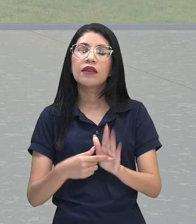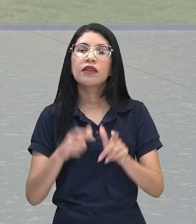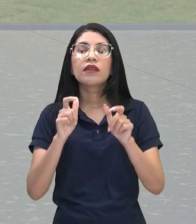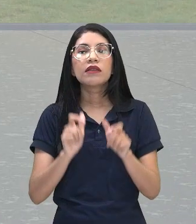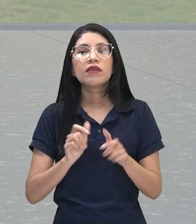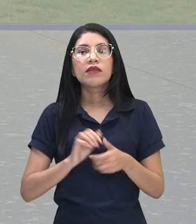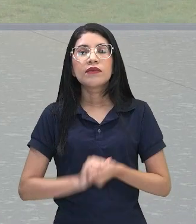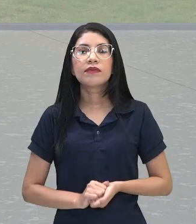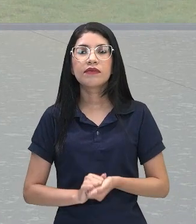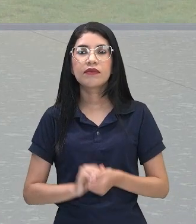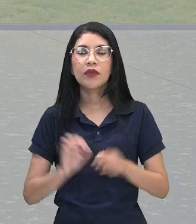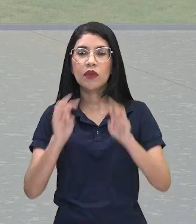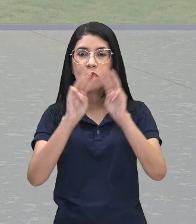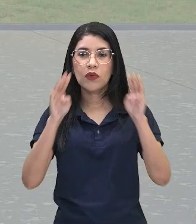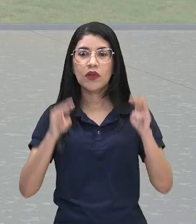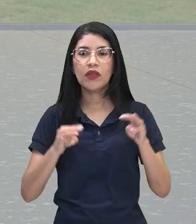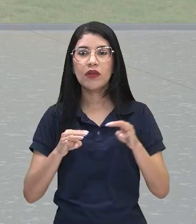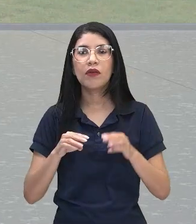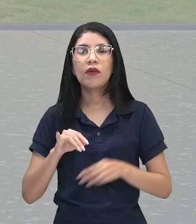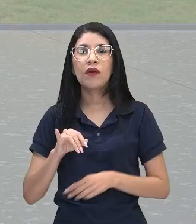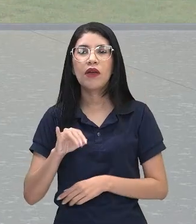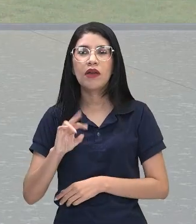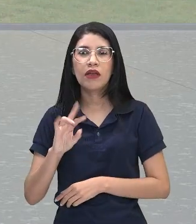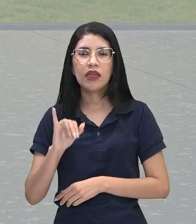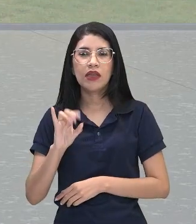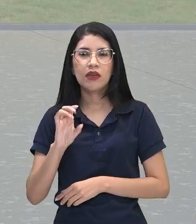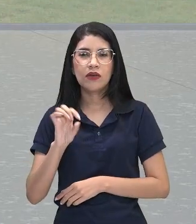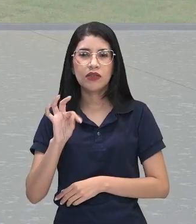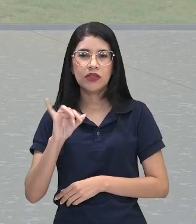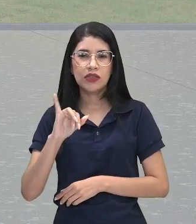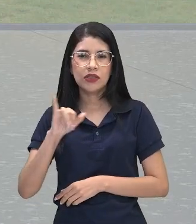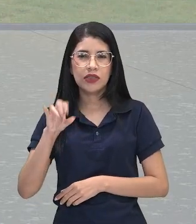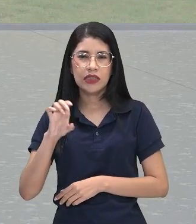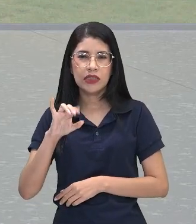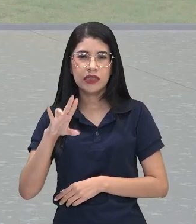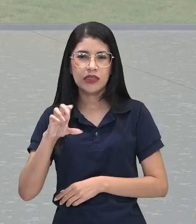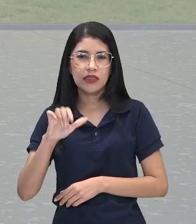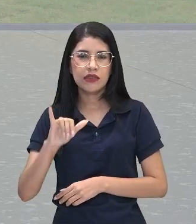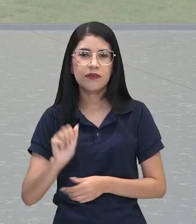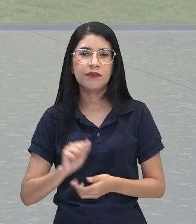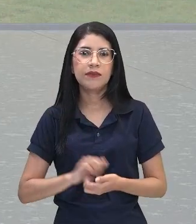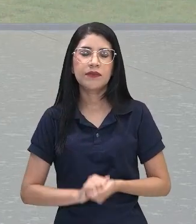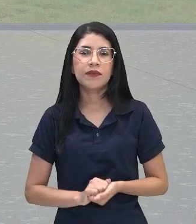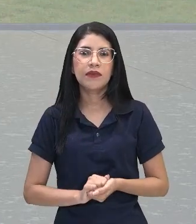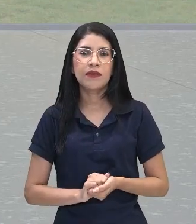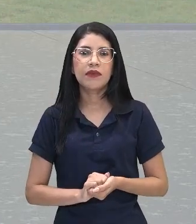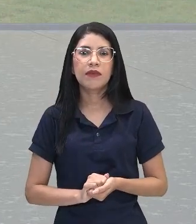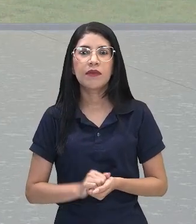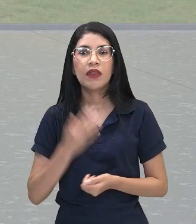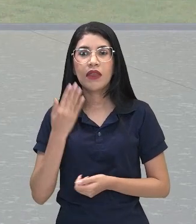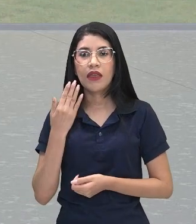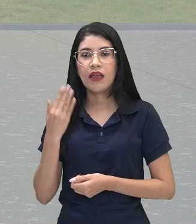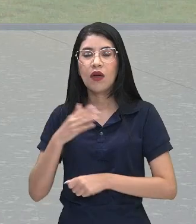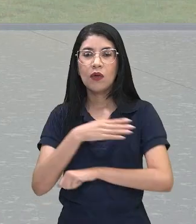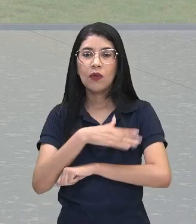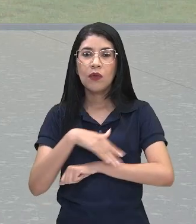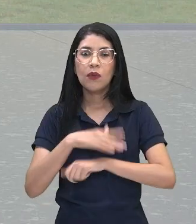no Museu Ilhotim, que fica em Brumadinho, em Minas Gerais. É México Square, número 5, projeto